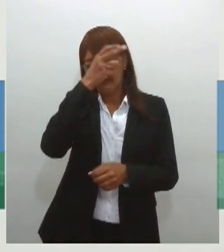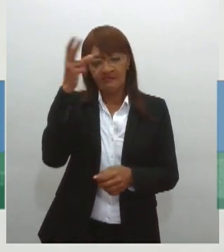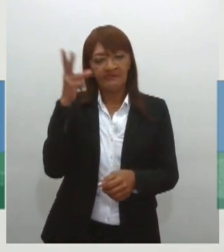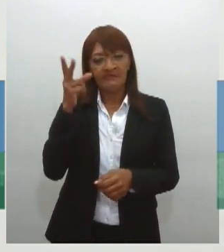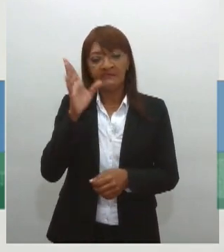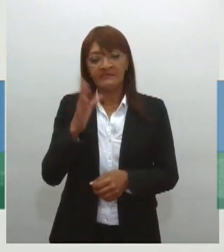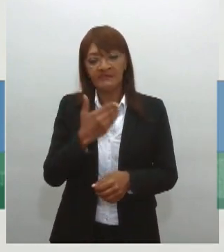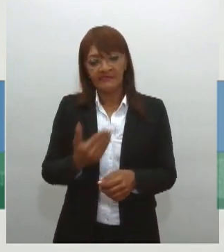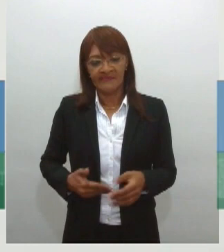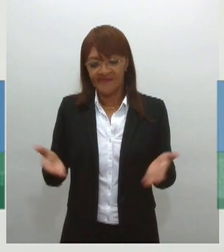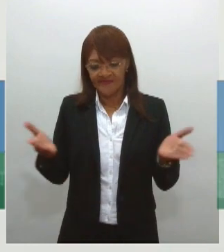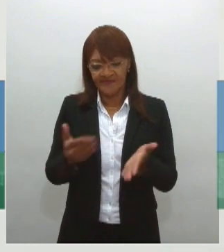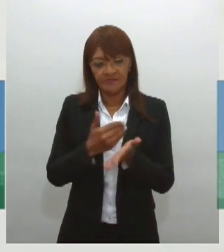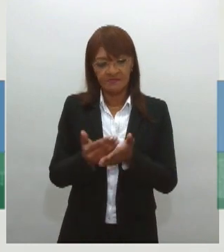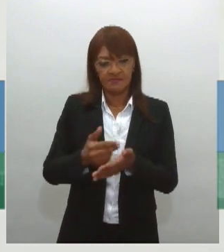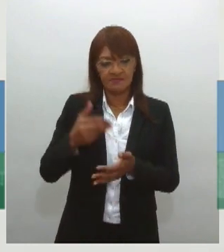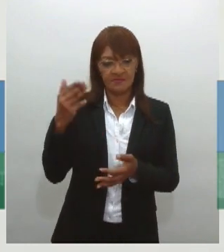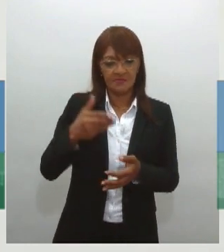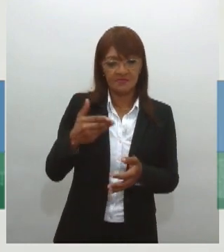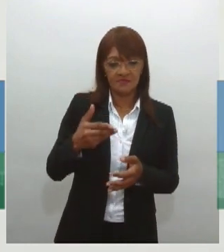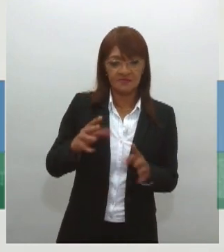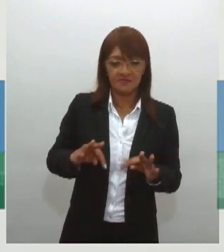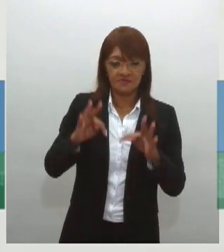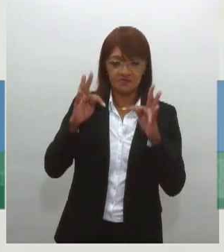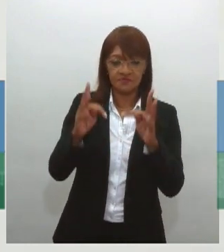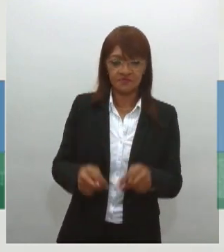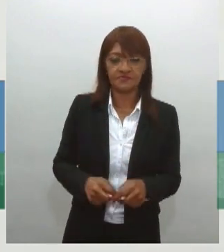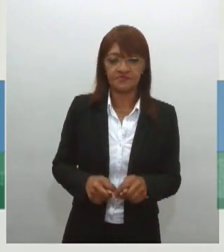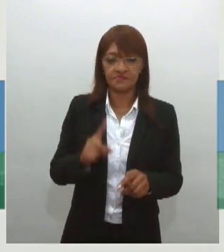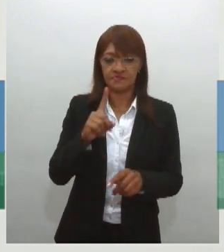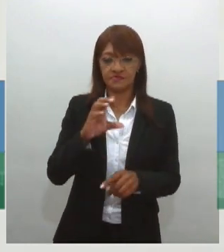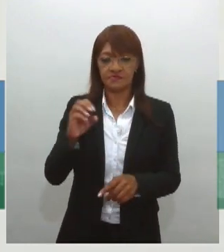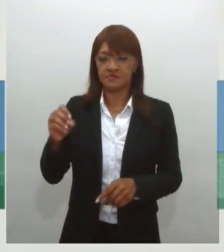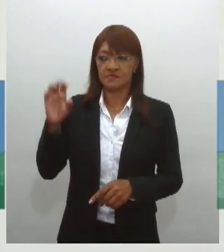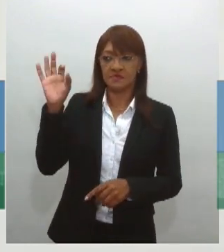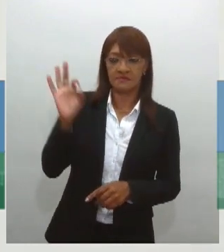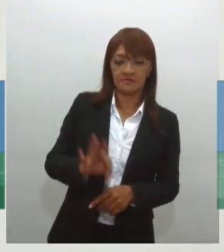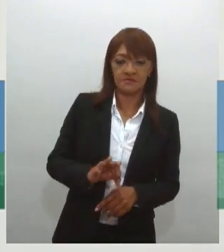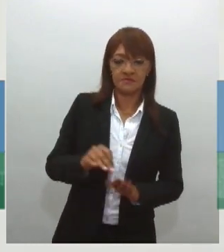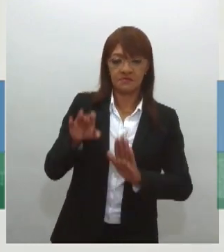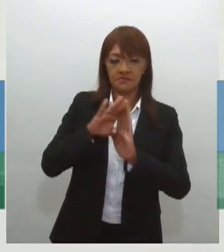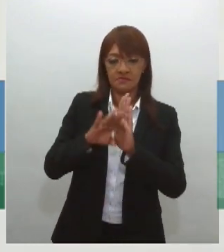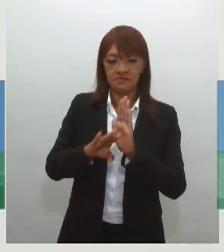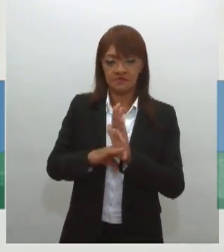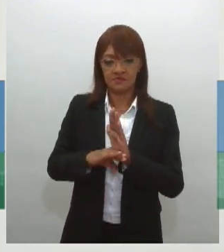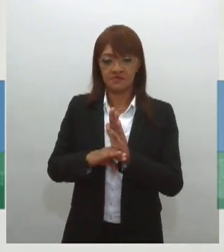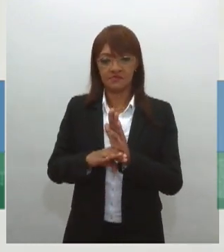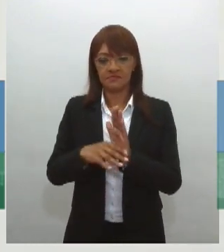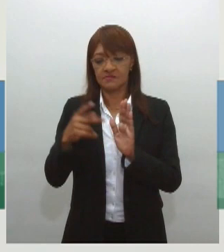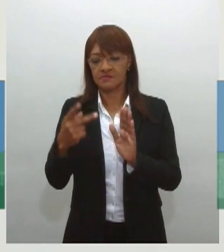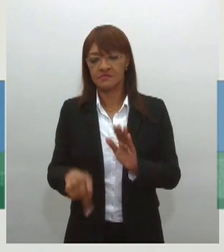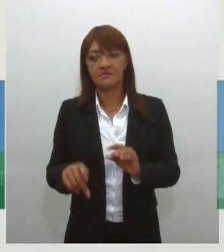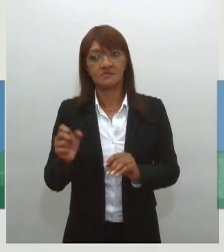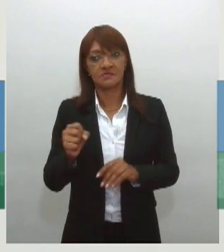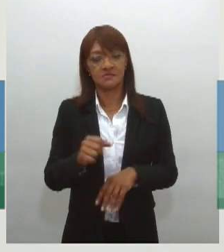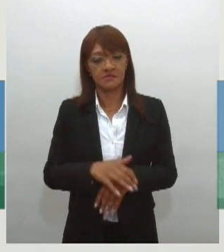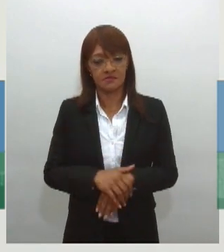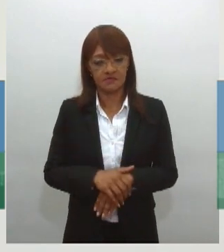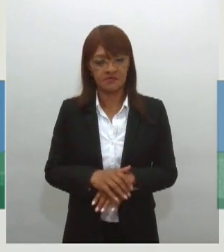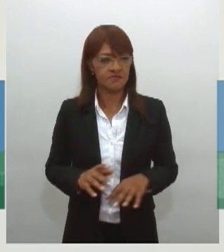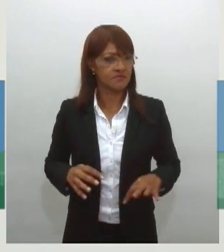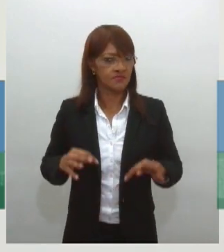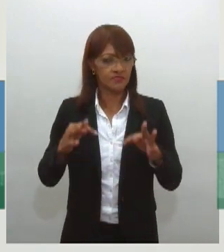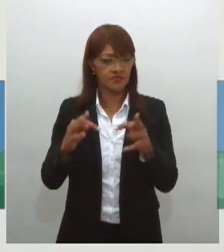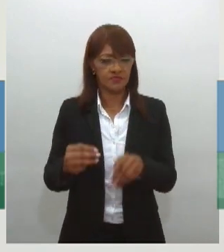os municípios e o Estado, nós tivemos 100% de adesão ao Plano Nacional de Blank em Sergipe. Todos os municípios e o governo do